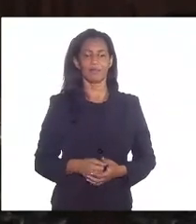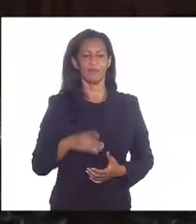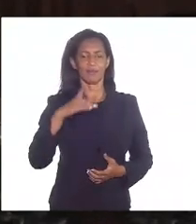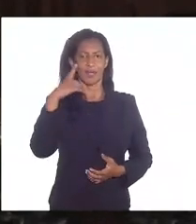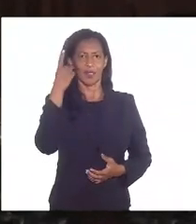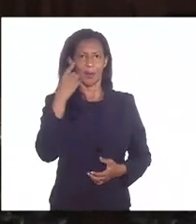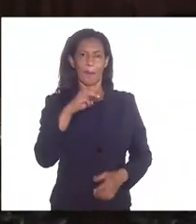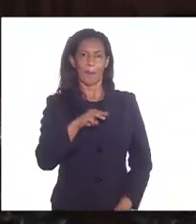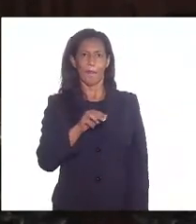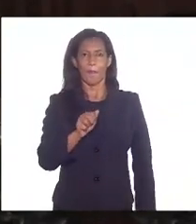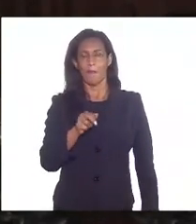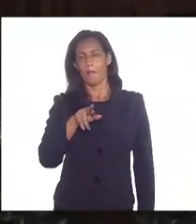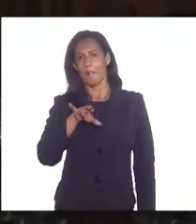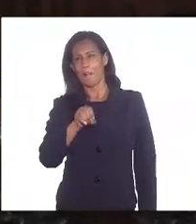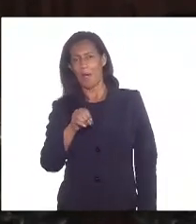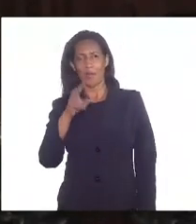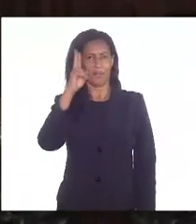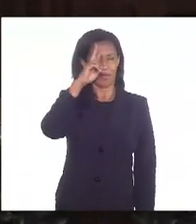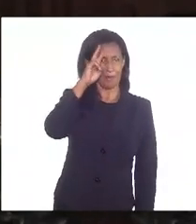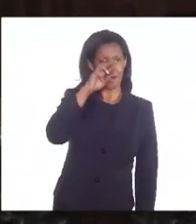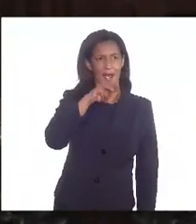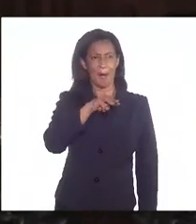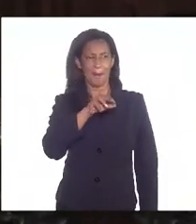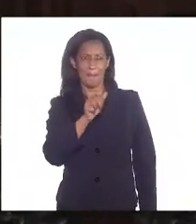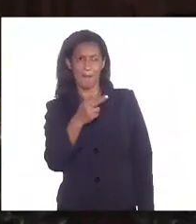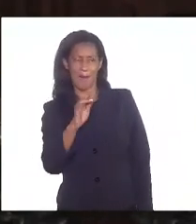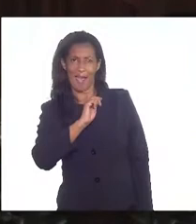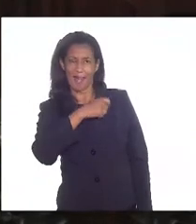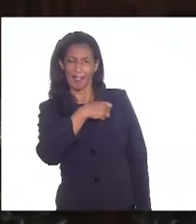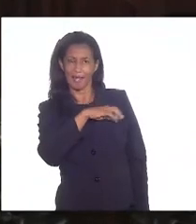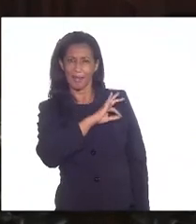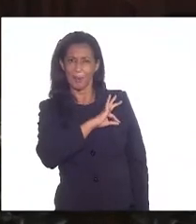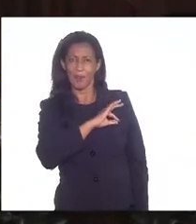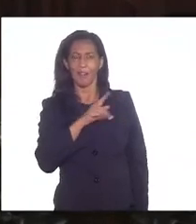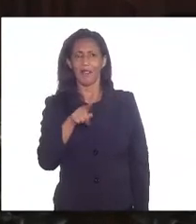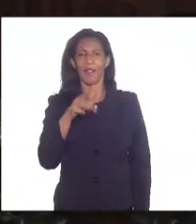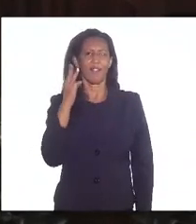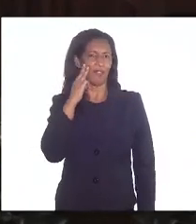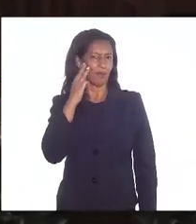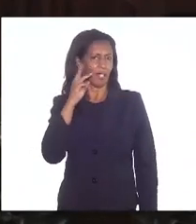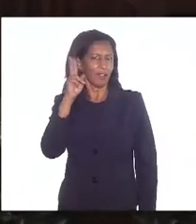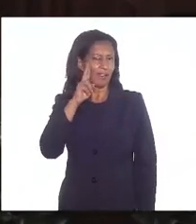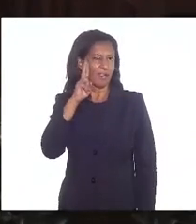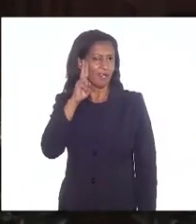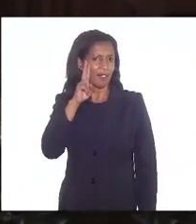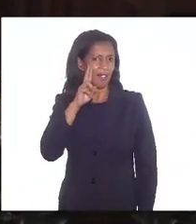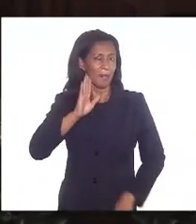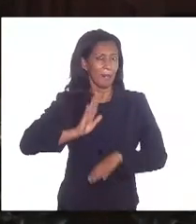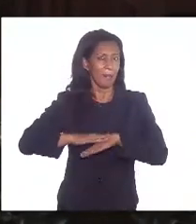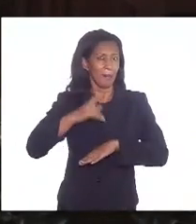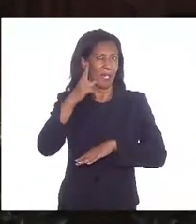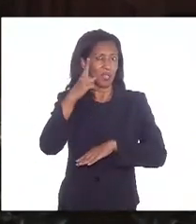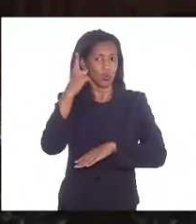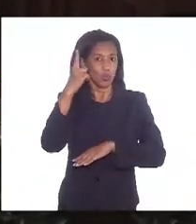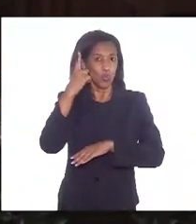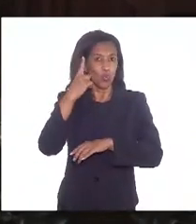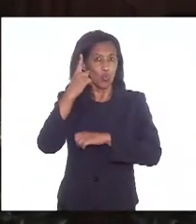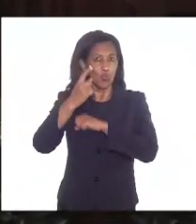deputado Mauro Osório de lembrar, deputada Marta Rocha, deputado Valdeque Carneiro, que há